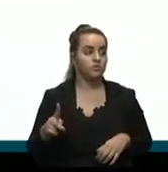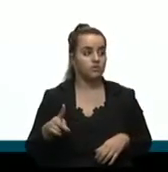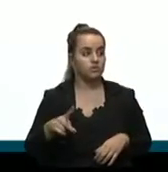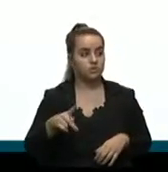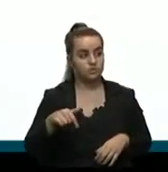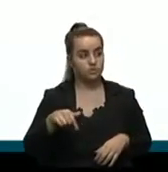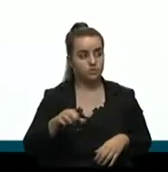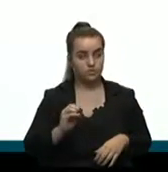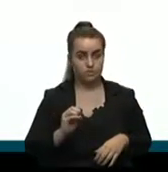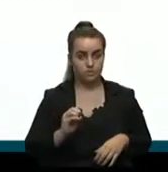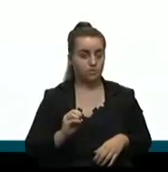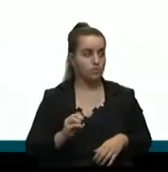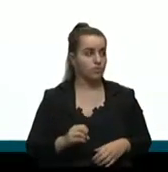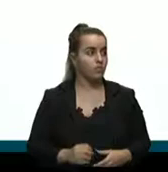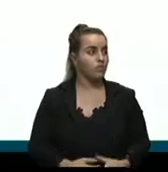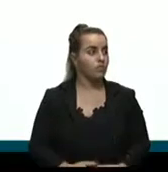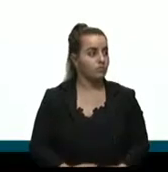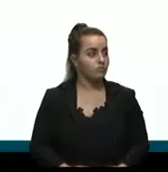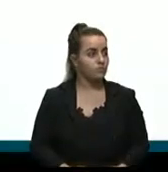70.